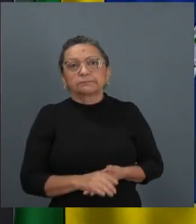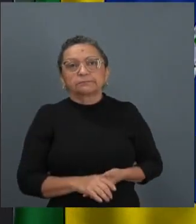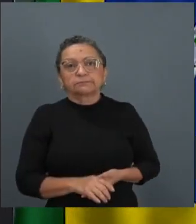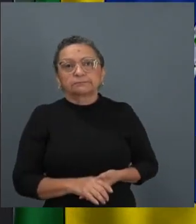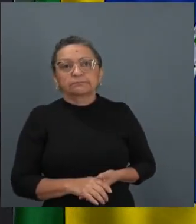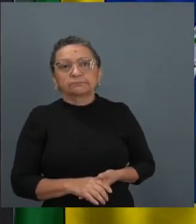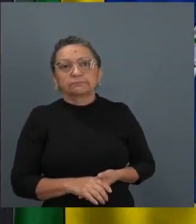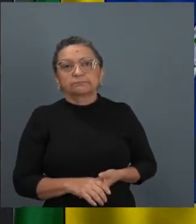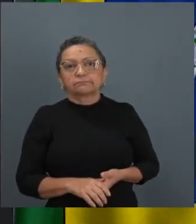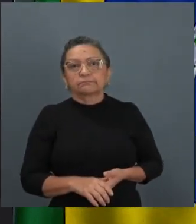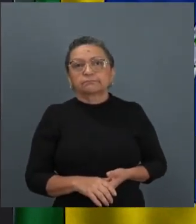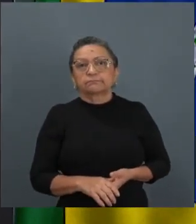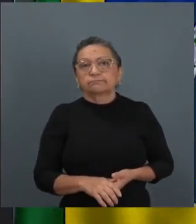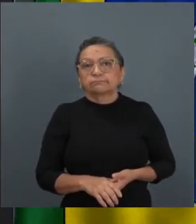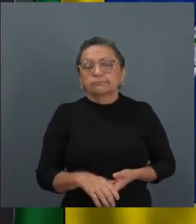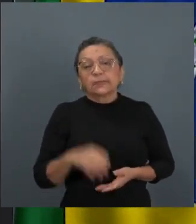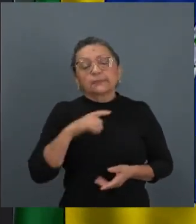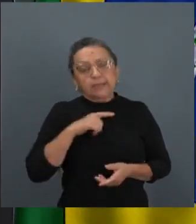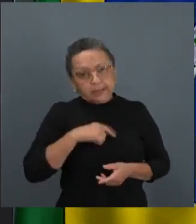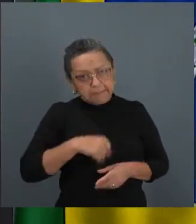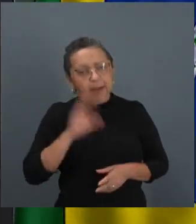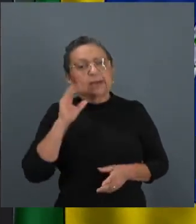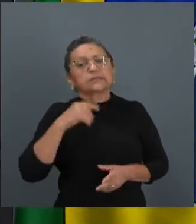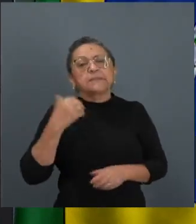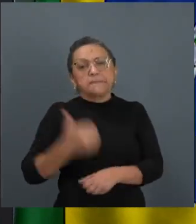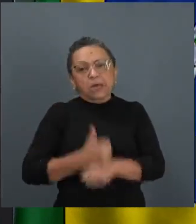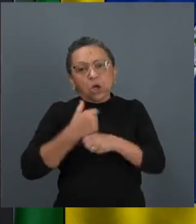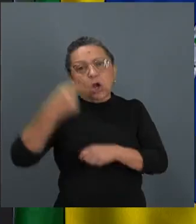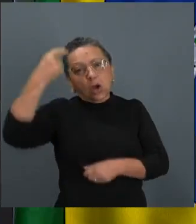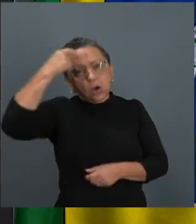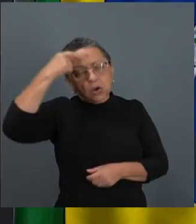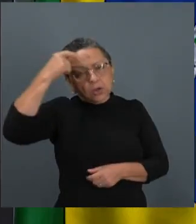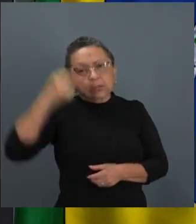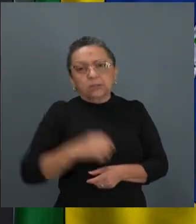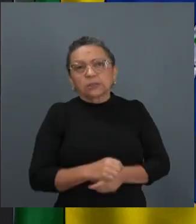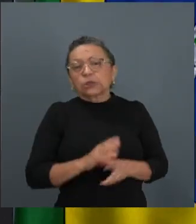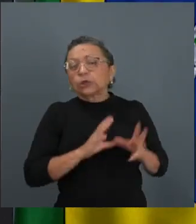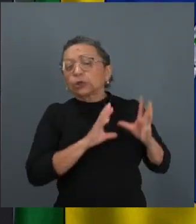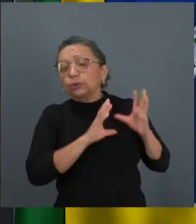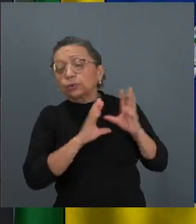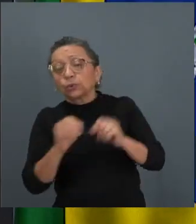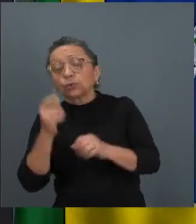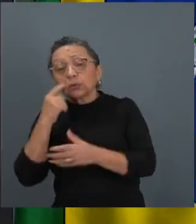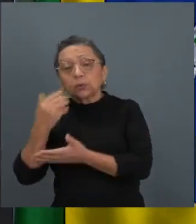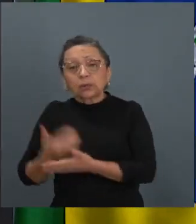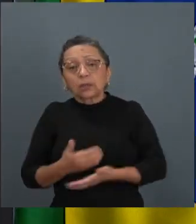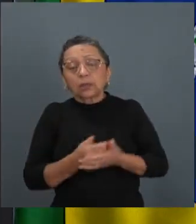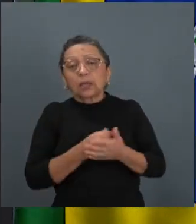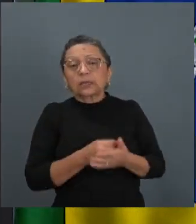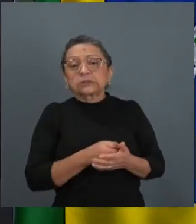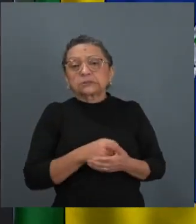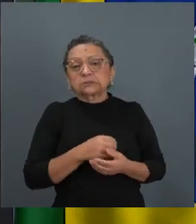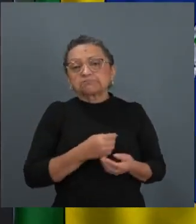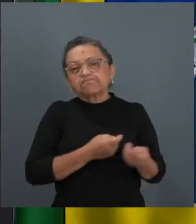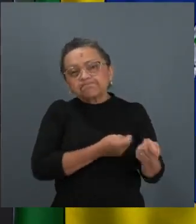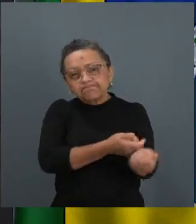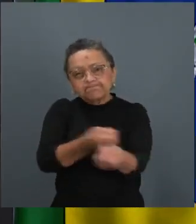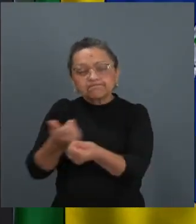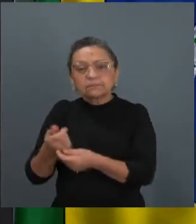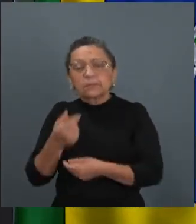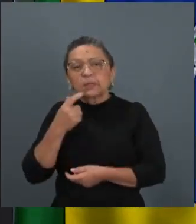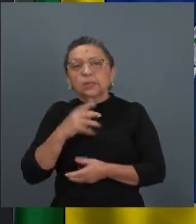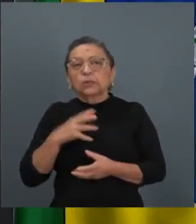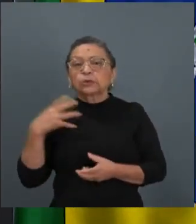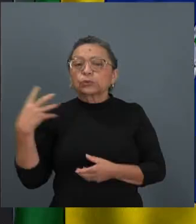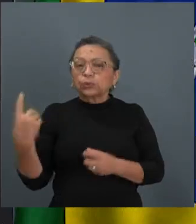está ficando cada vez mais consciente, e todas as firulas, todas as cambalhotas, todos